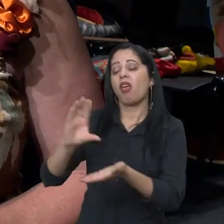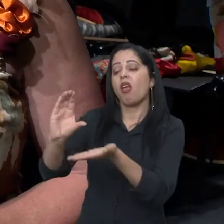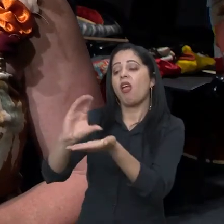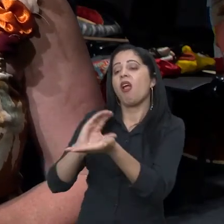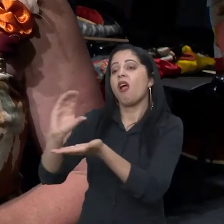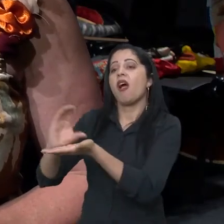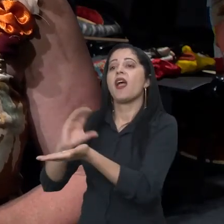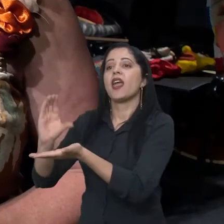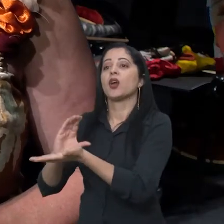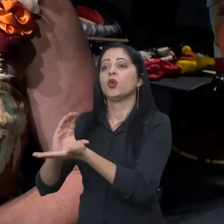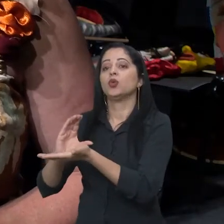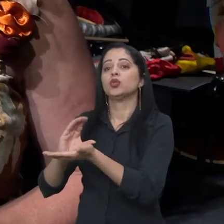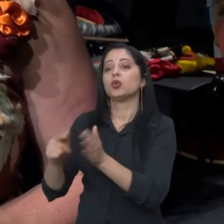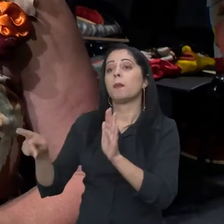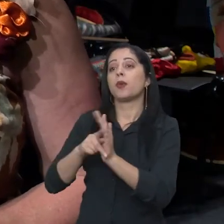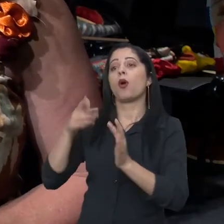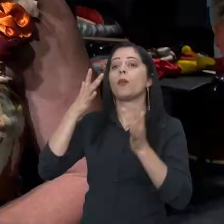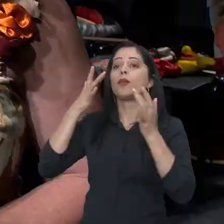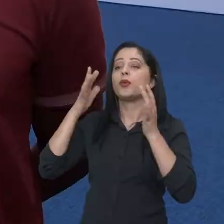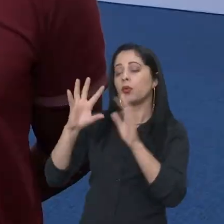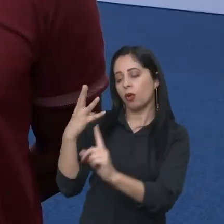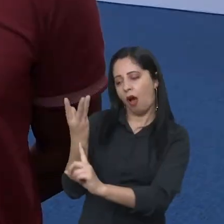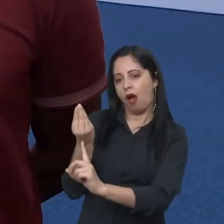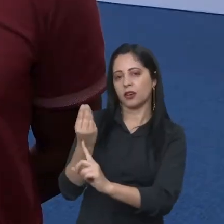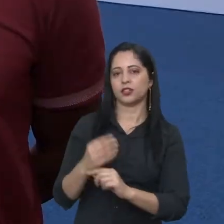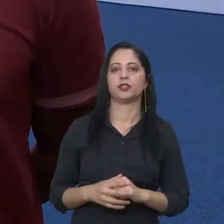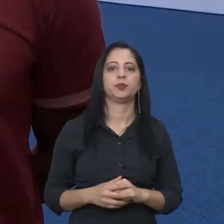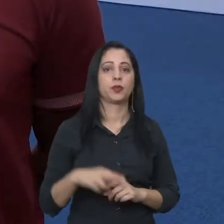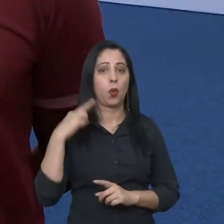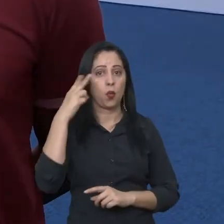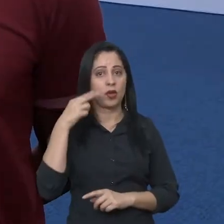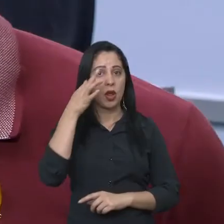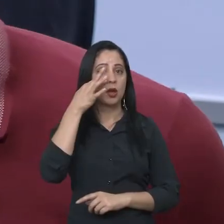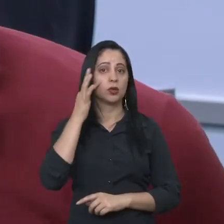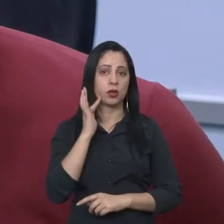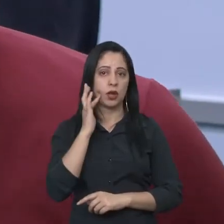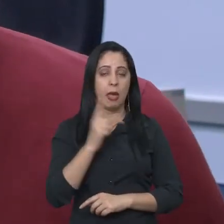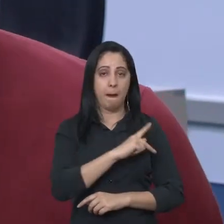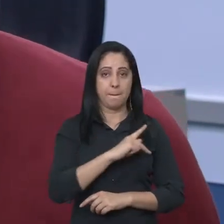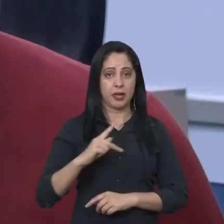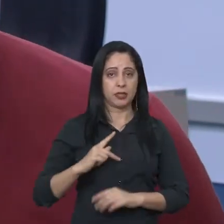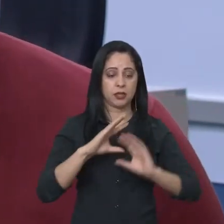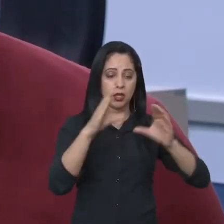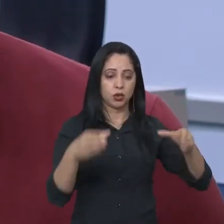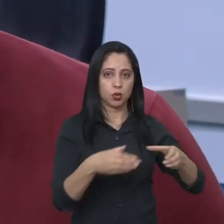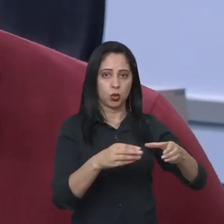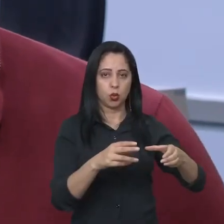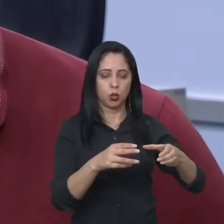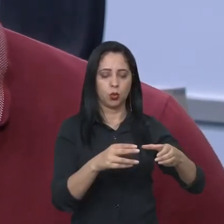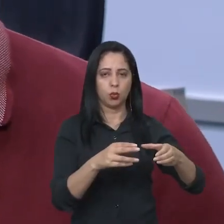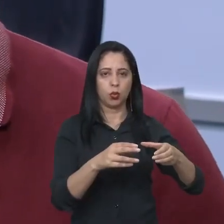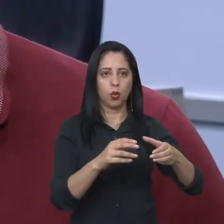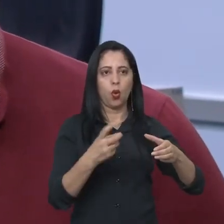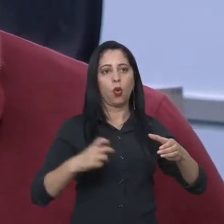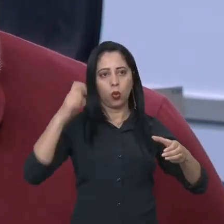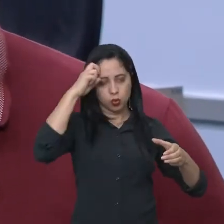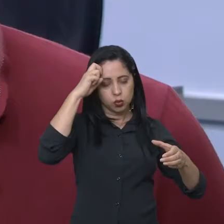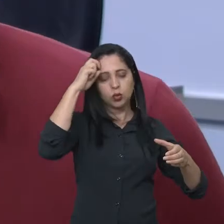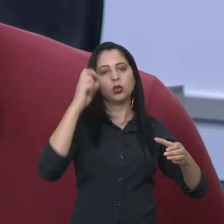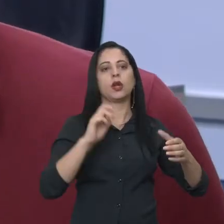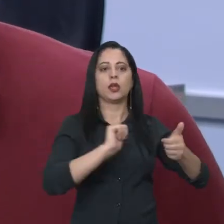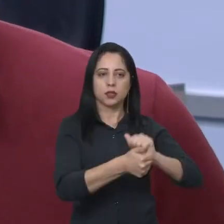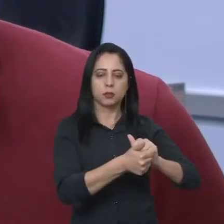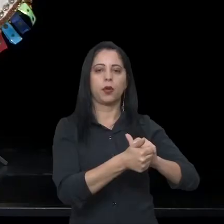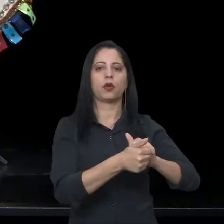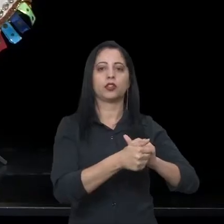verba para essa área. Para o vereador Fabião Zagueiro, presidente da Comissão de Cultura e Esporte da Câmara de